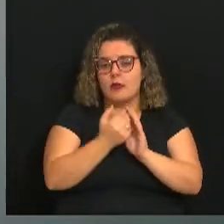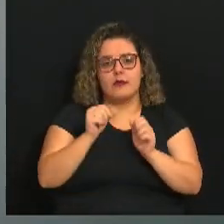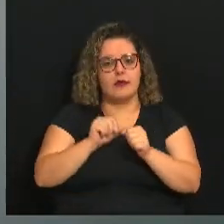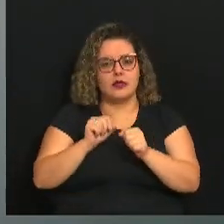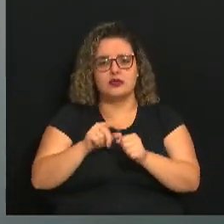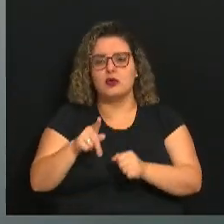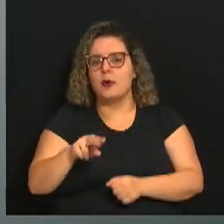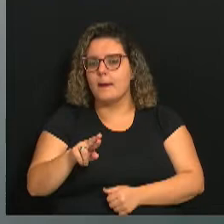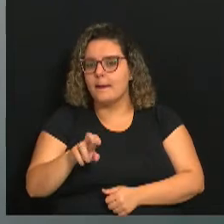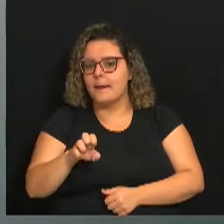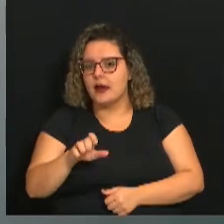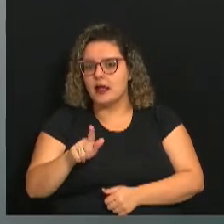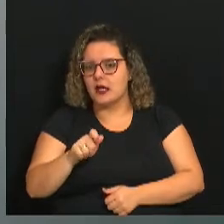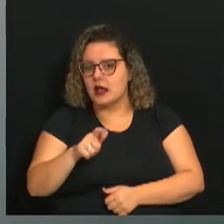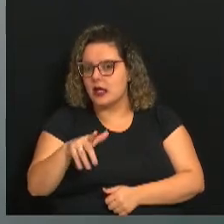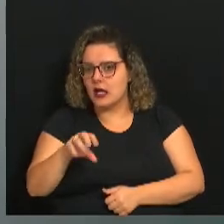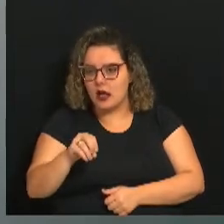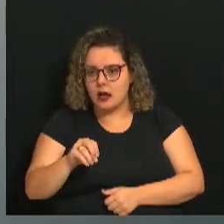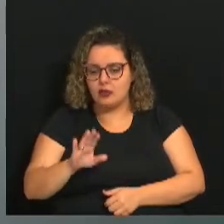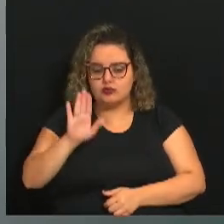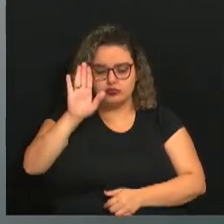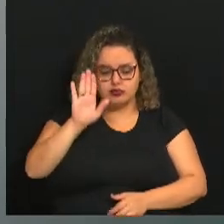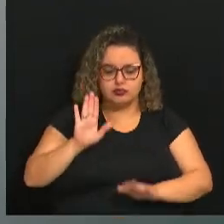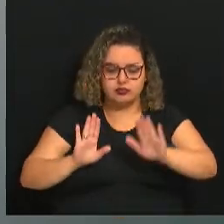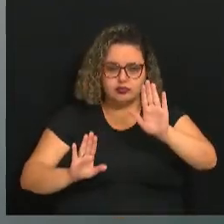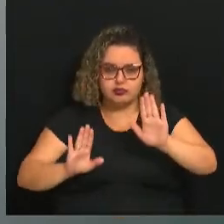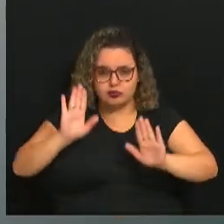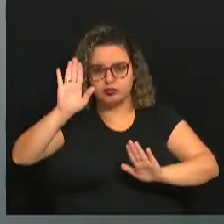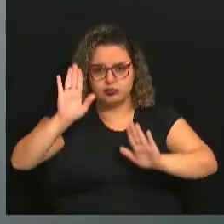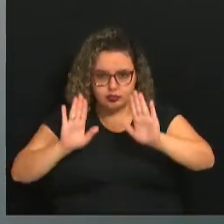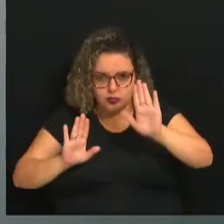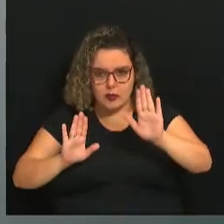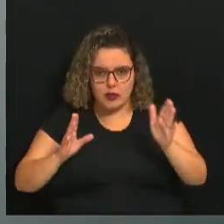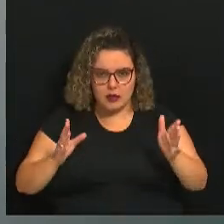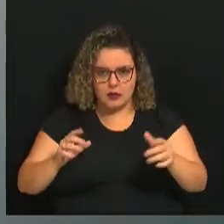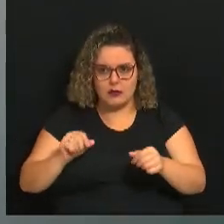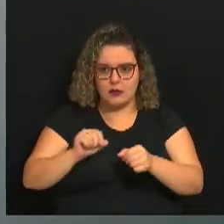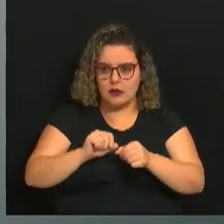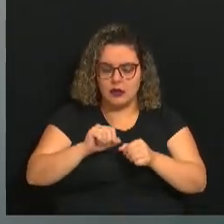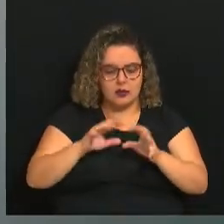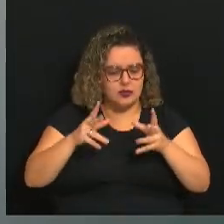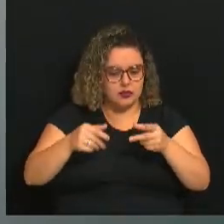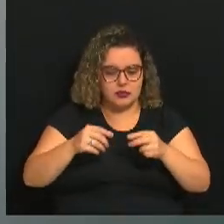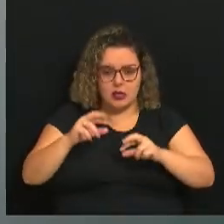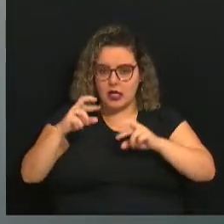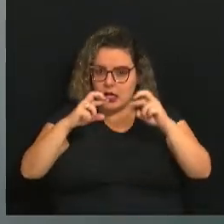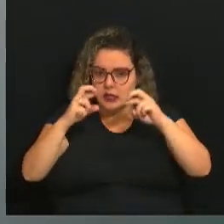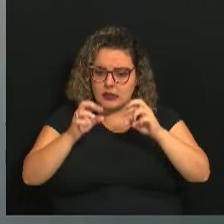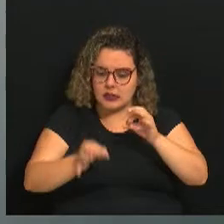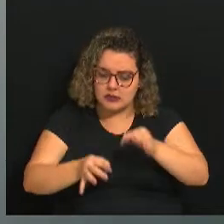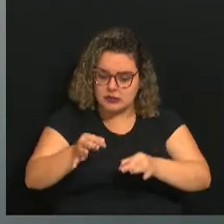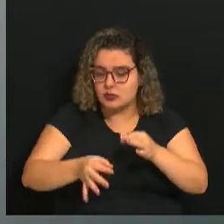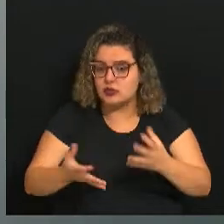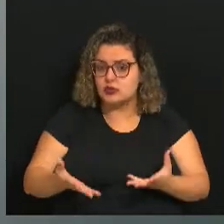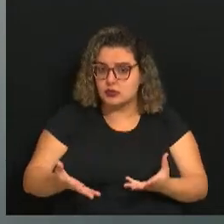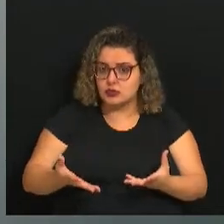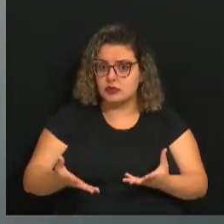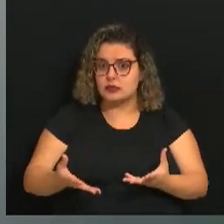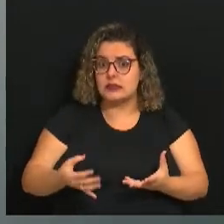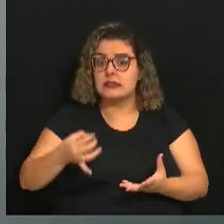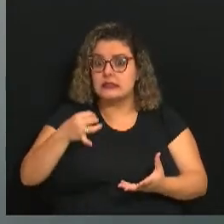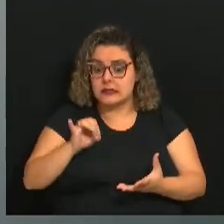enfim, passa por uma análise jurídica, as empresas que se propõem ali, que se candidatam a pegar esse